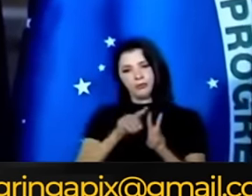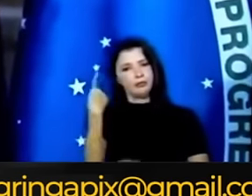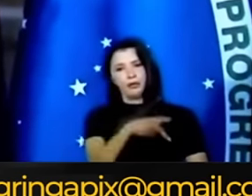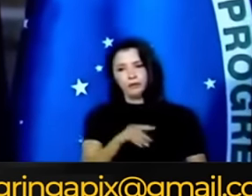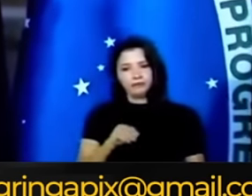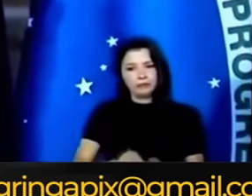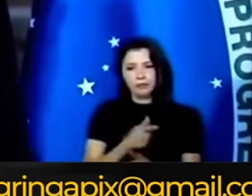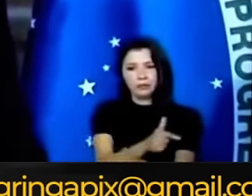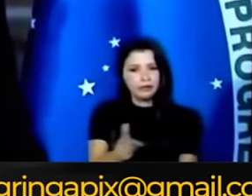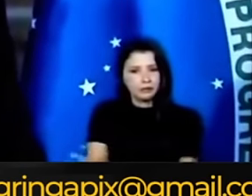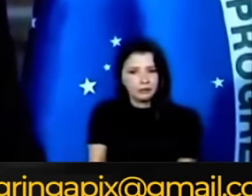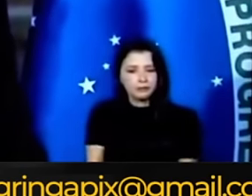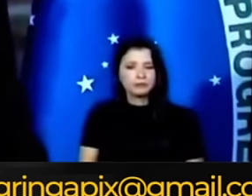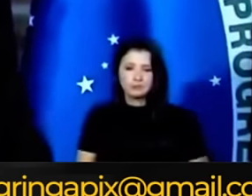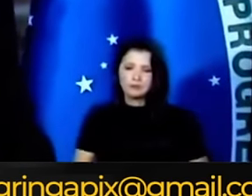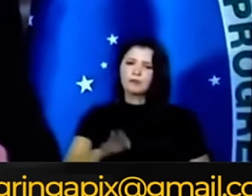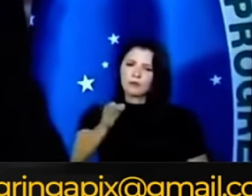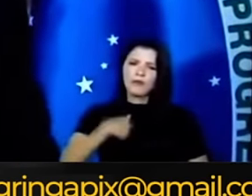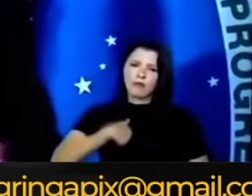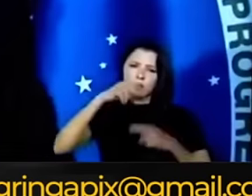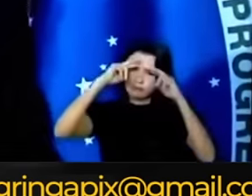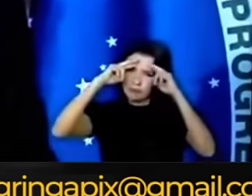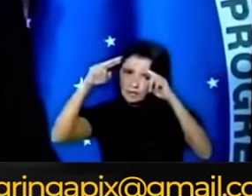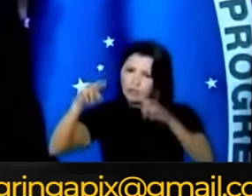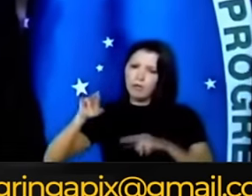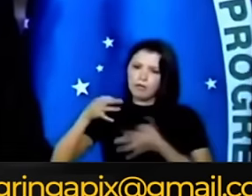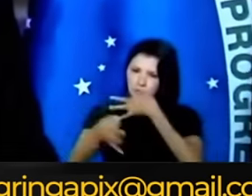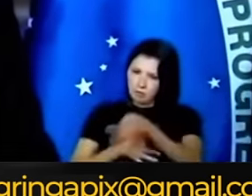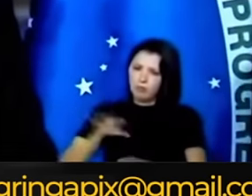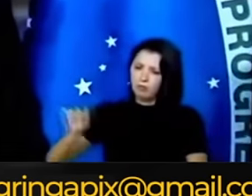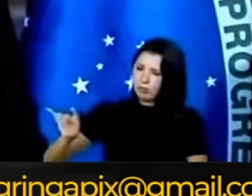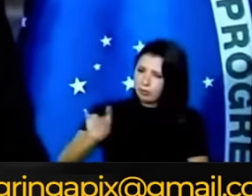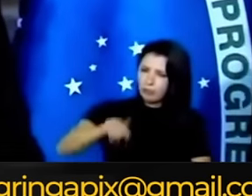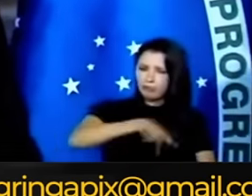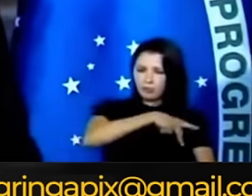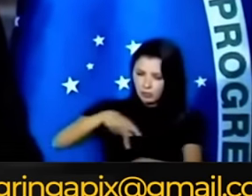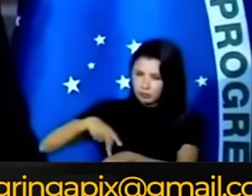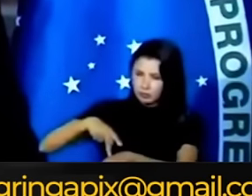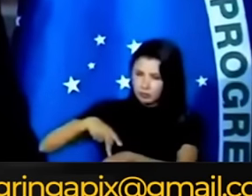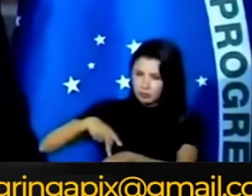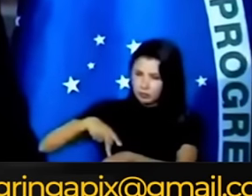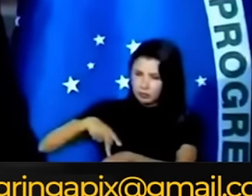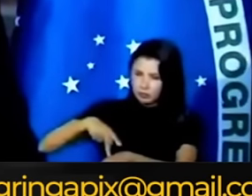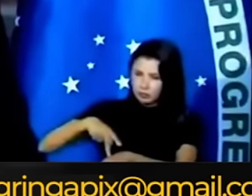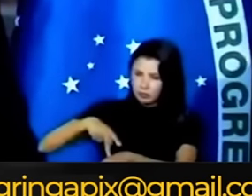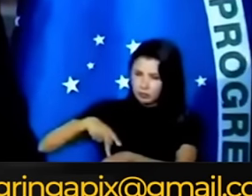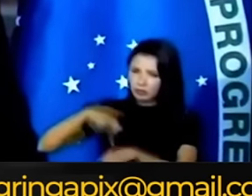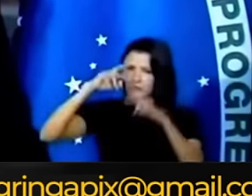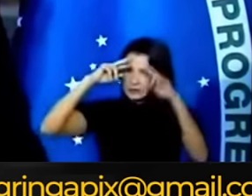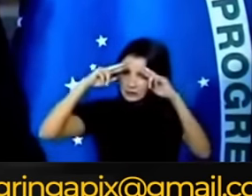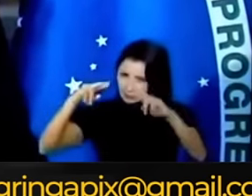fazendo então obviamente que eu respeito a posição de cada país e eu acho não respeita não